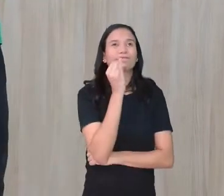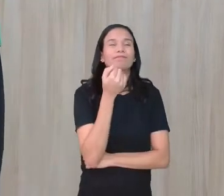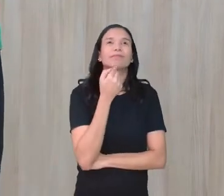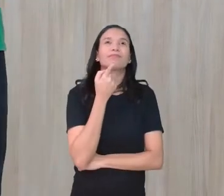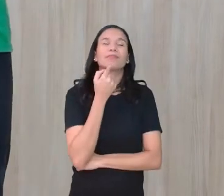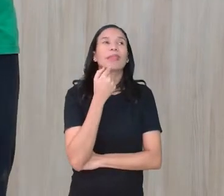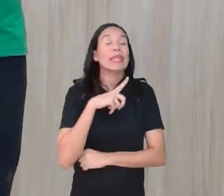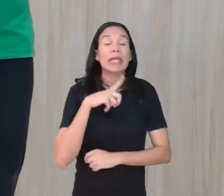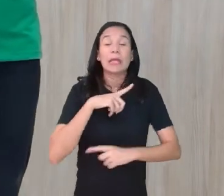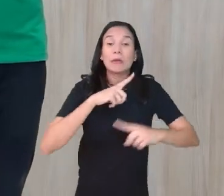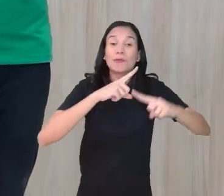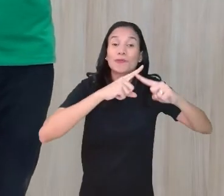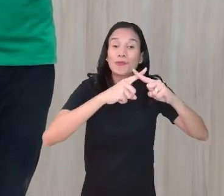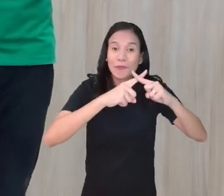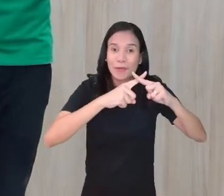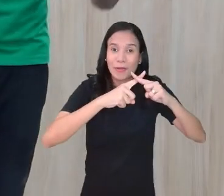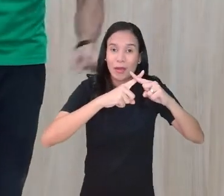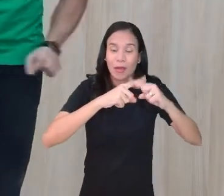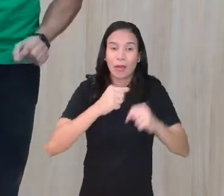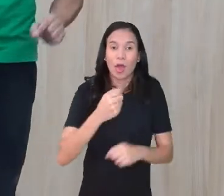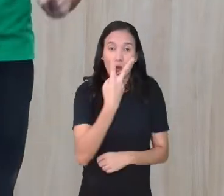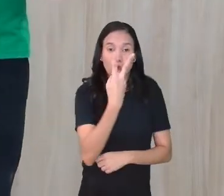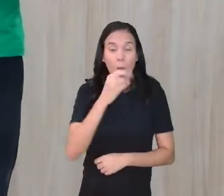eu multiplicar